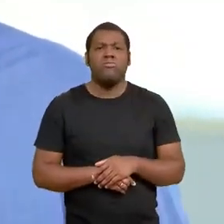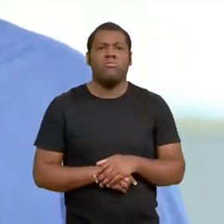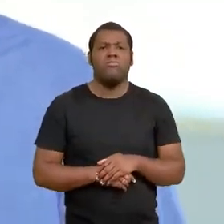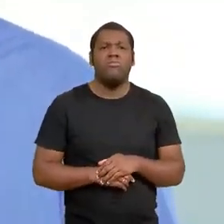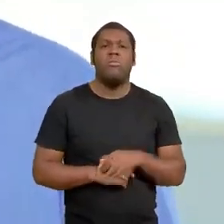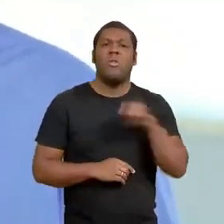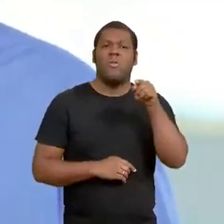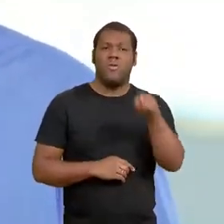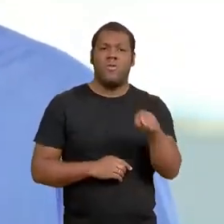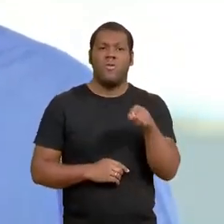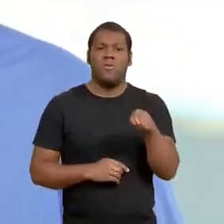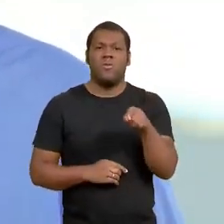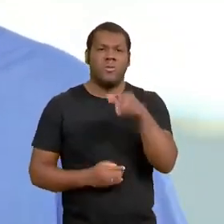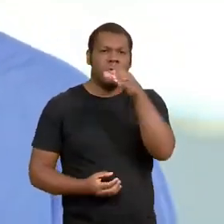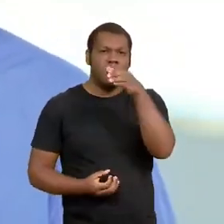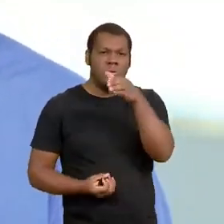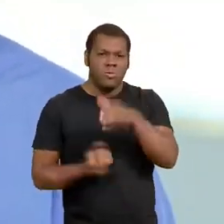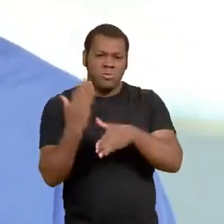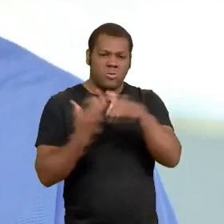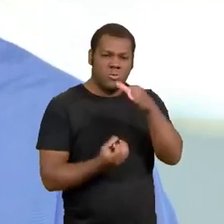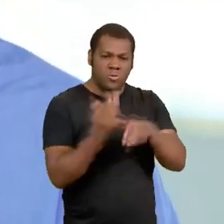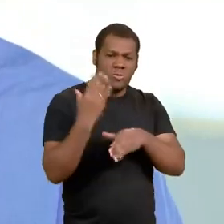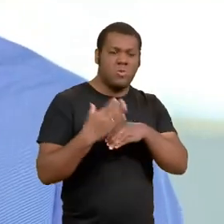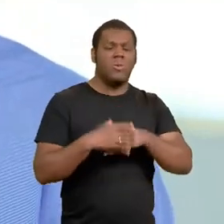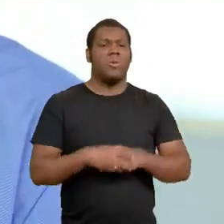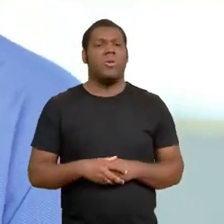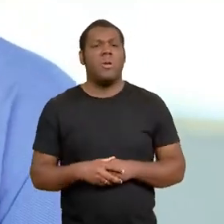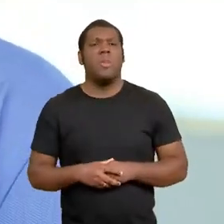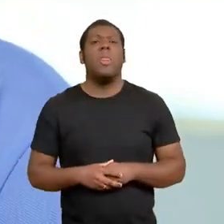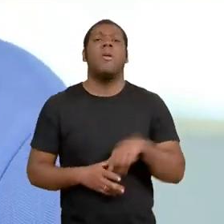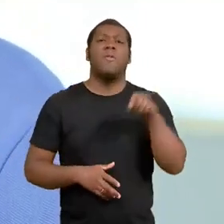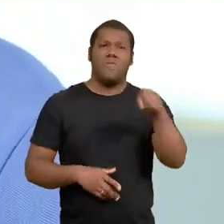coisa. Você pode, é só você querer.